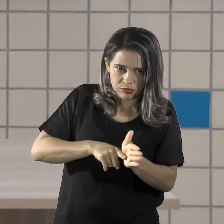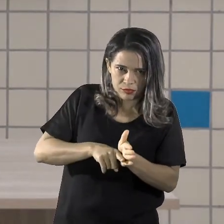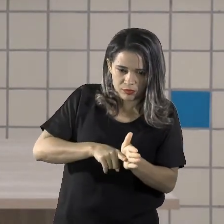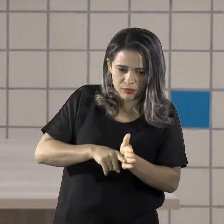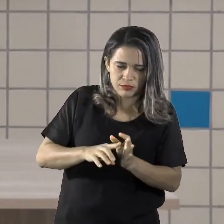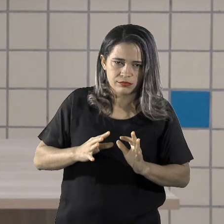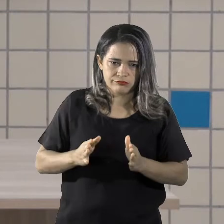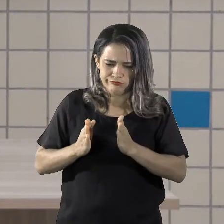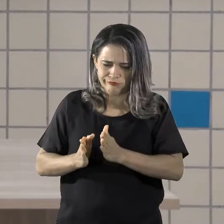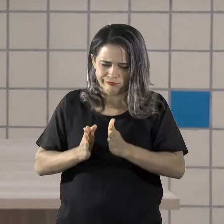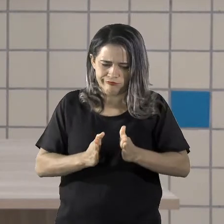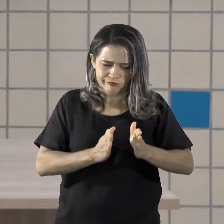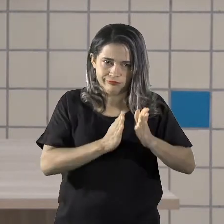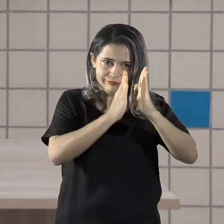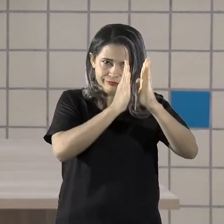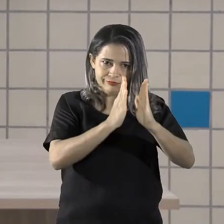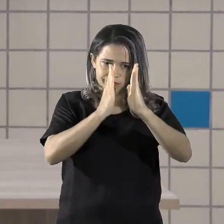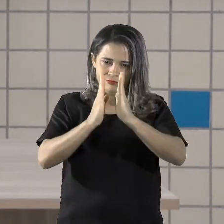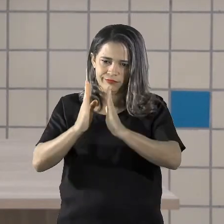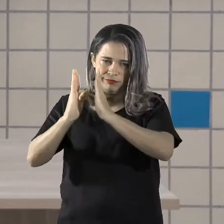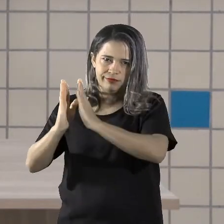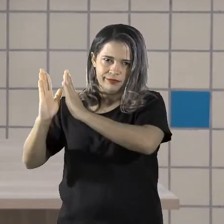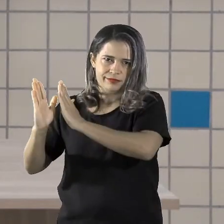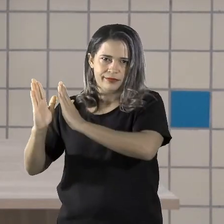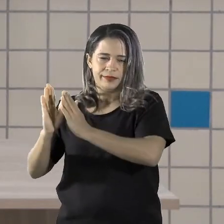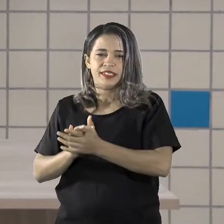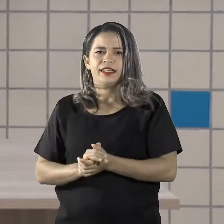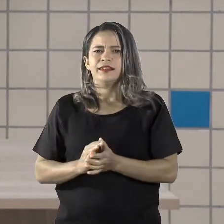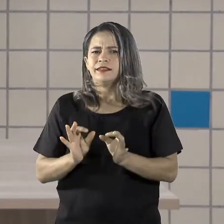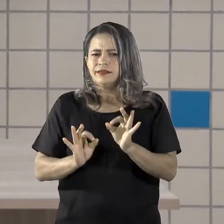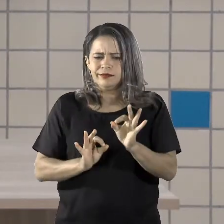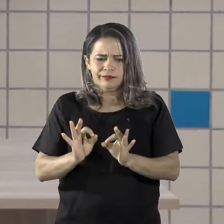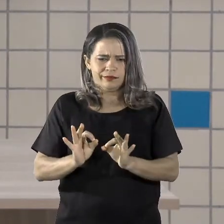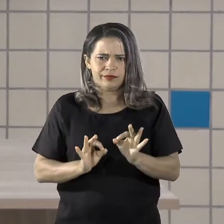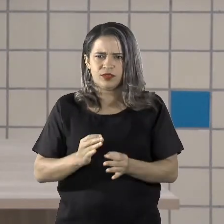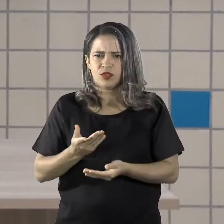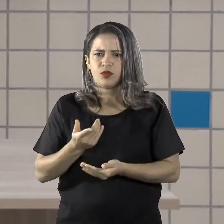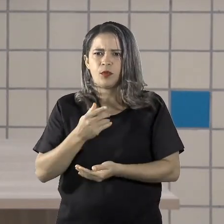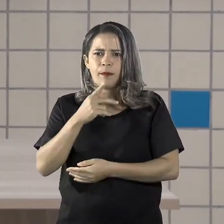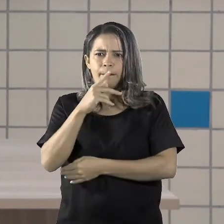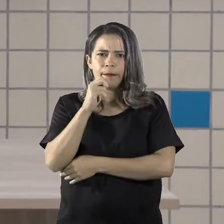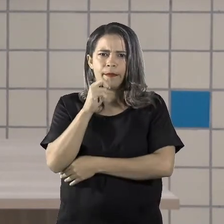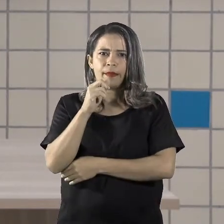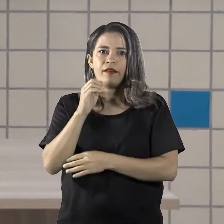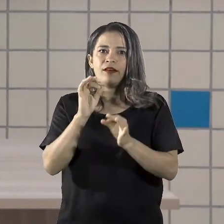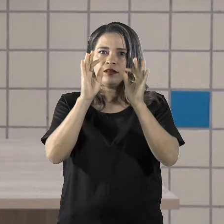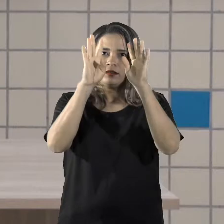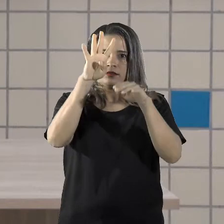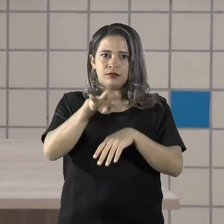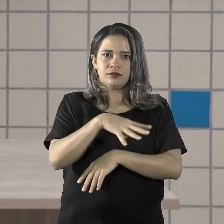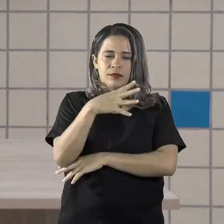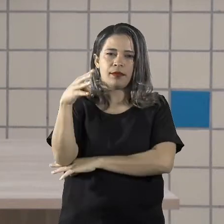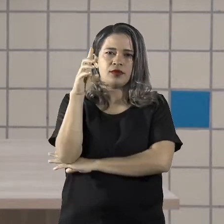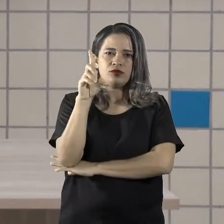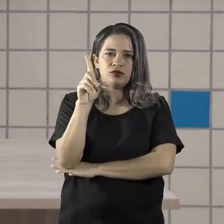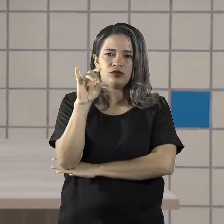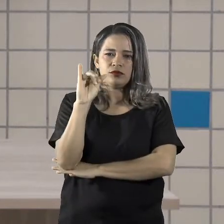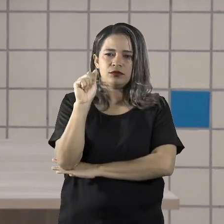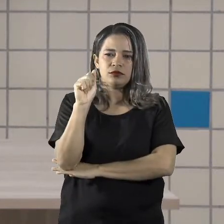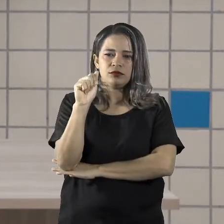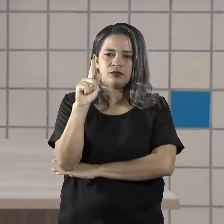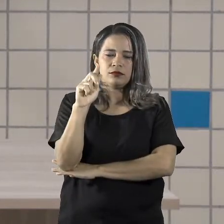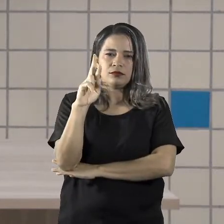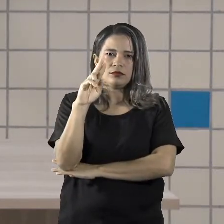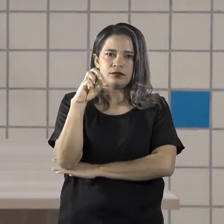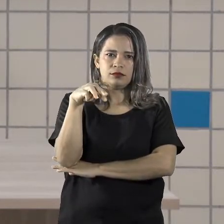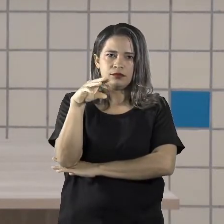Pauling organizou essa distribuição eletrônica e ficou conhecido como diagrama de Pauling. Ele se